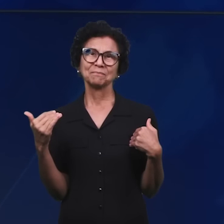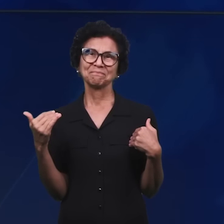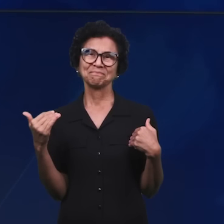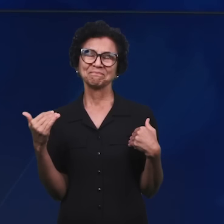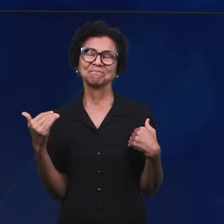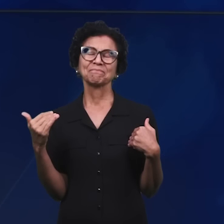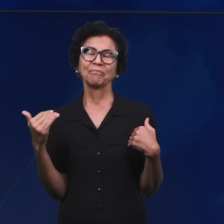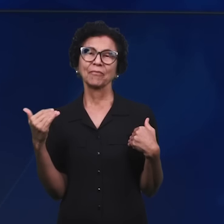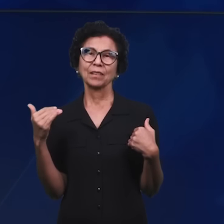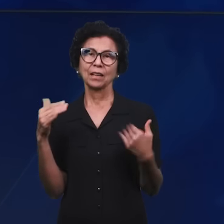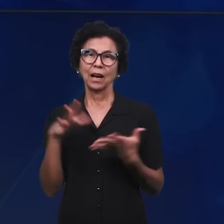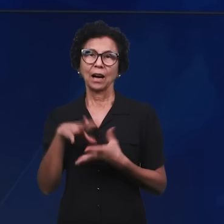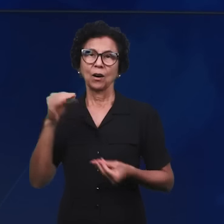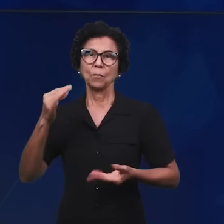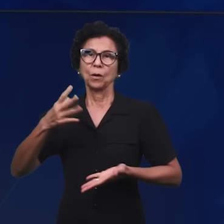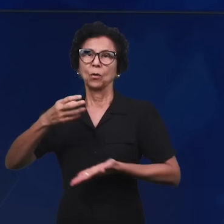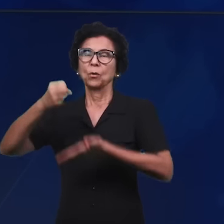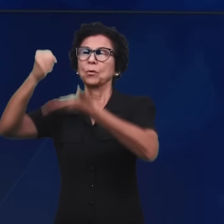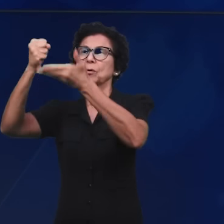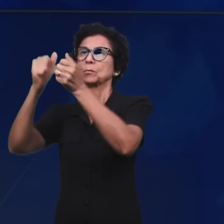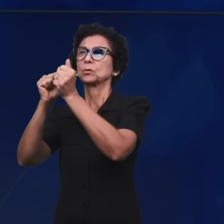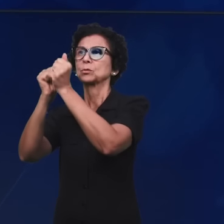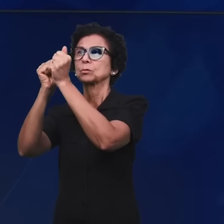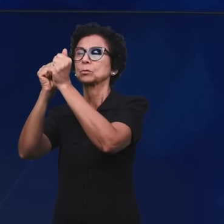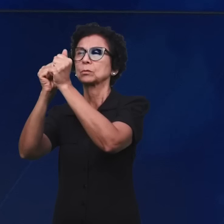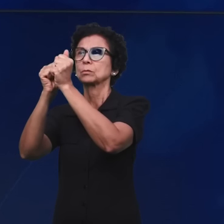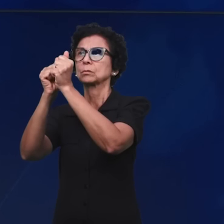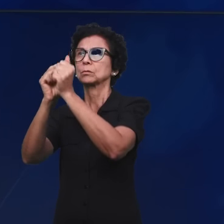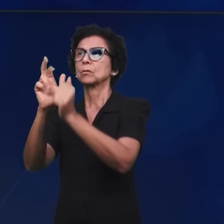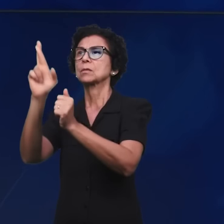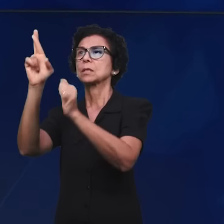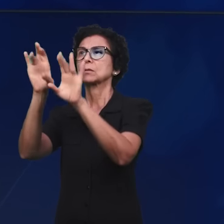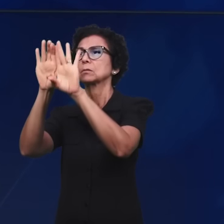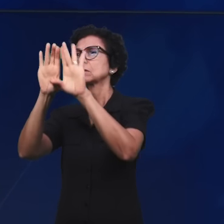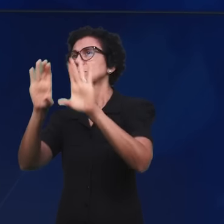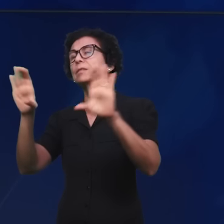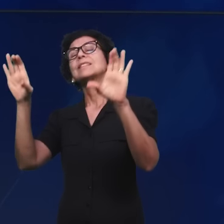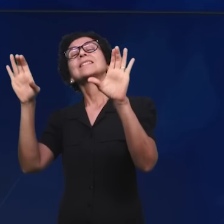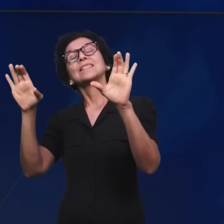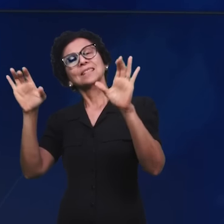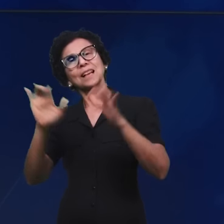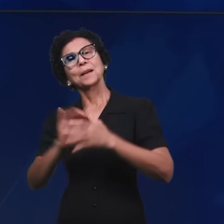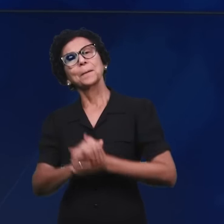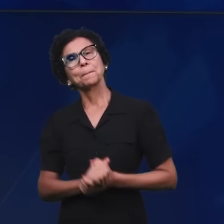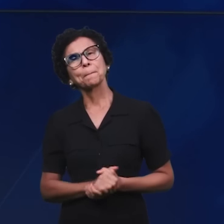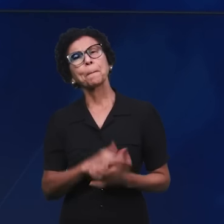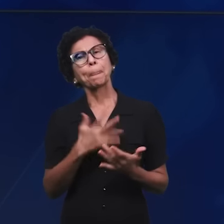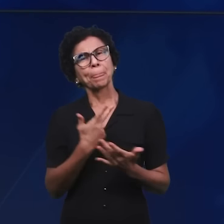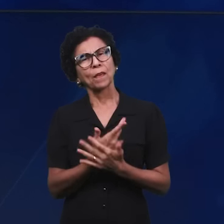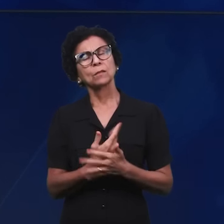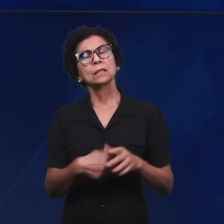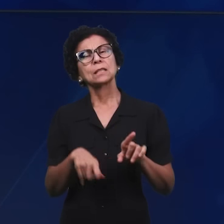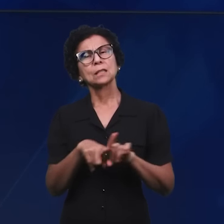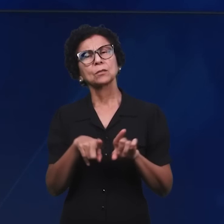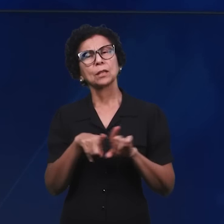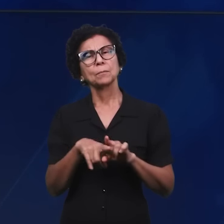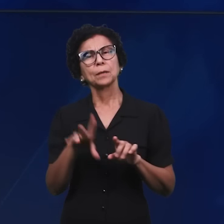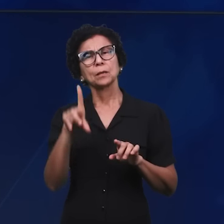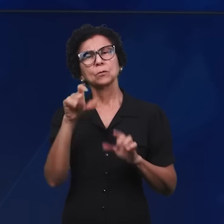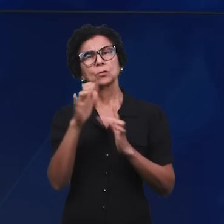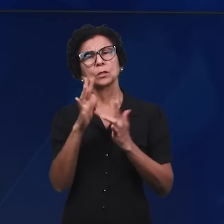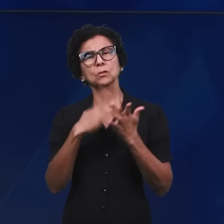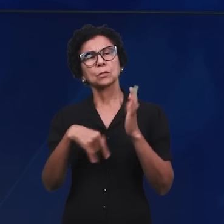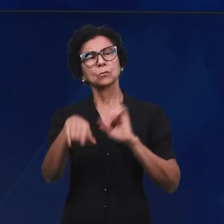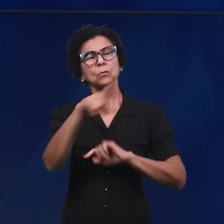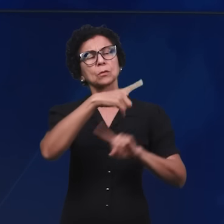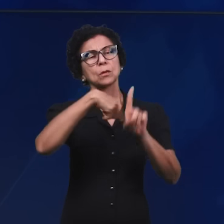imediatamente nós estaremos com o Senhor na glória. Como ele disse para aquele malfeitor na cruz do Calvário, ele ao seu